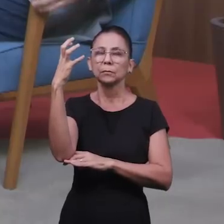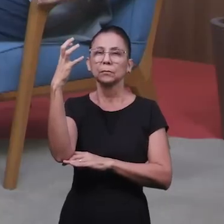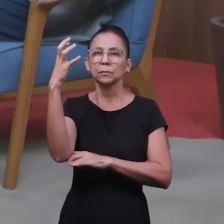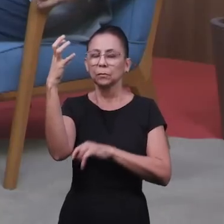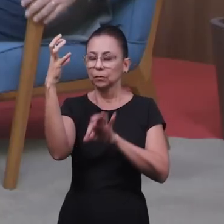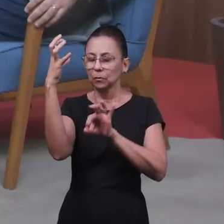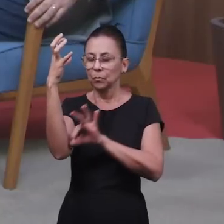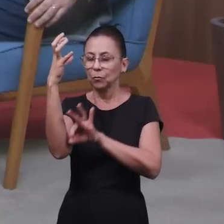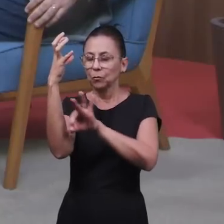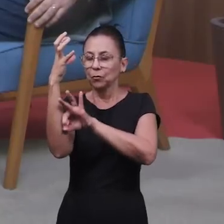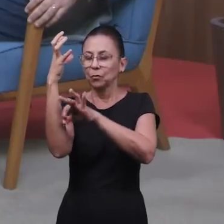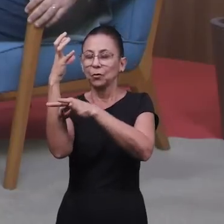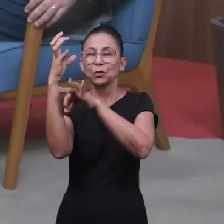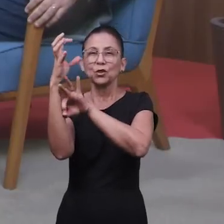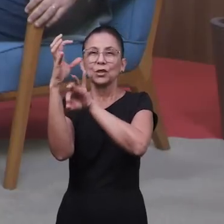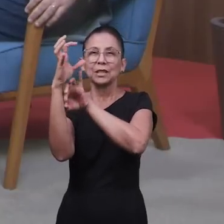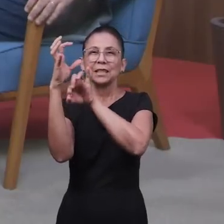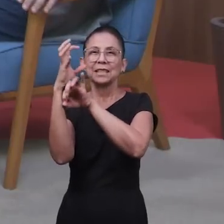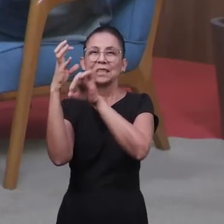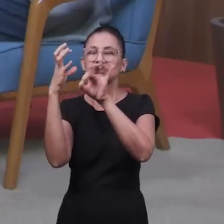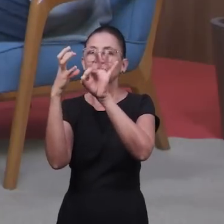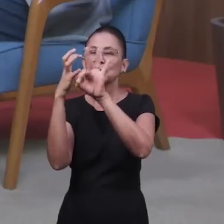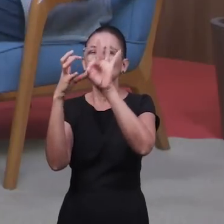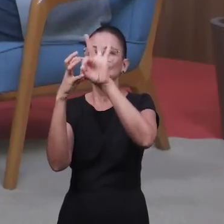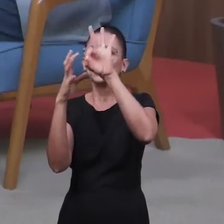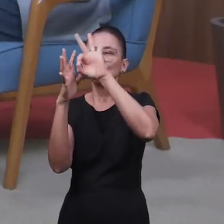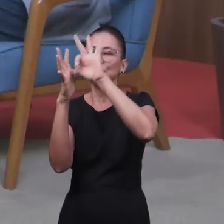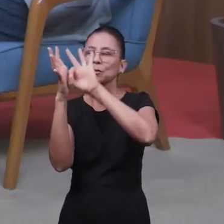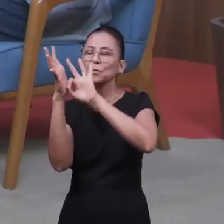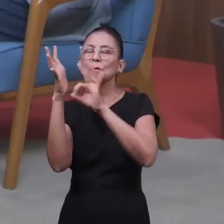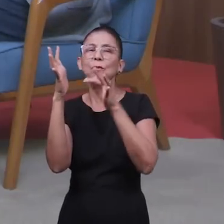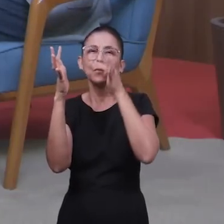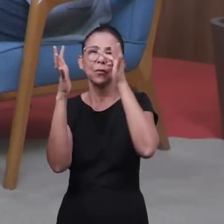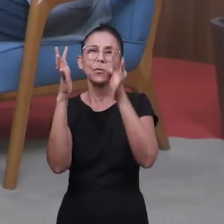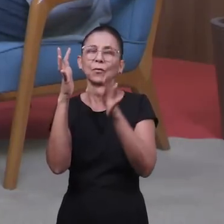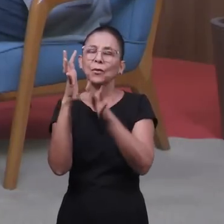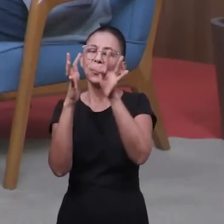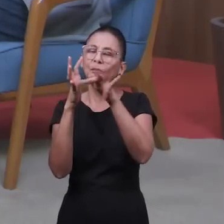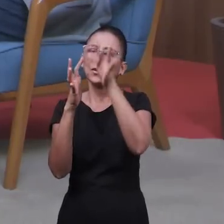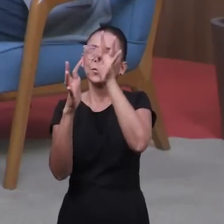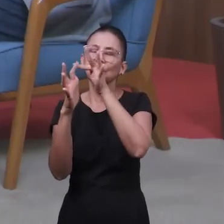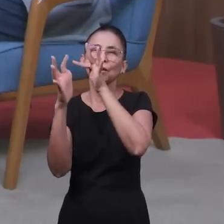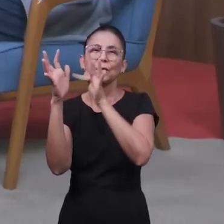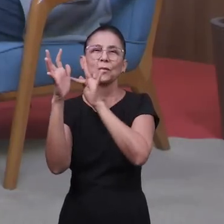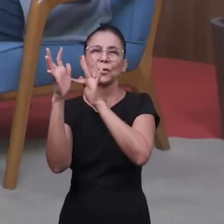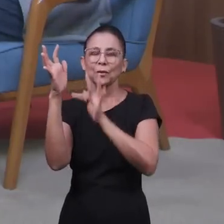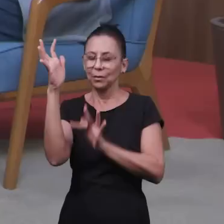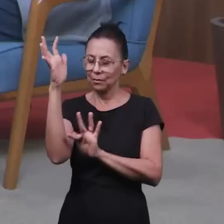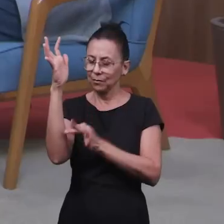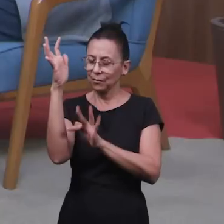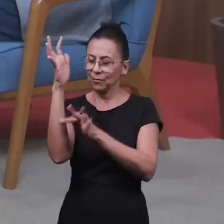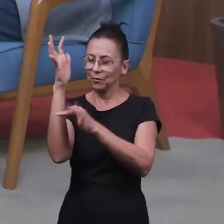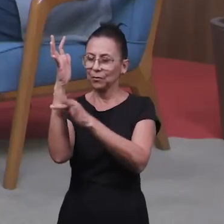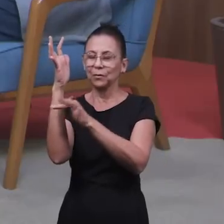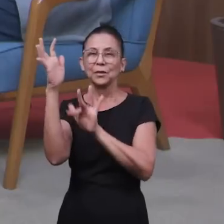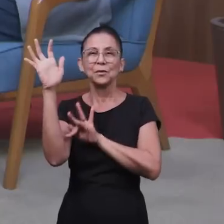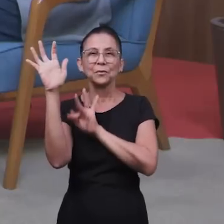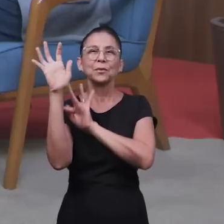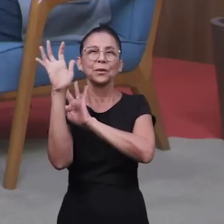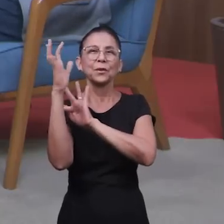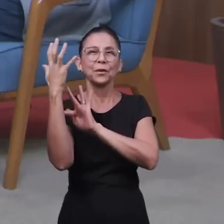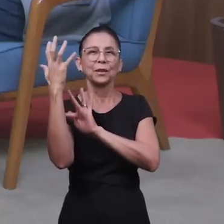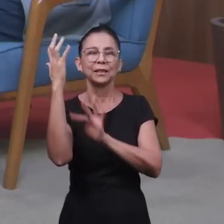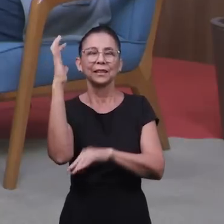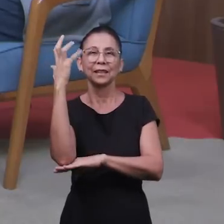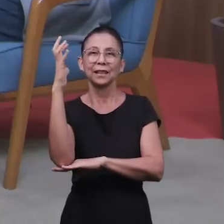eu tive num desses seminários e ele estava todo em flor. Não havia nenhuma jabuticaba. É lindo, né? Mas várias flores